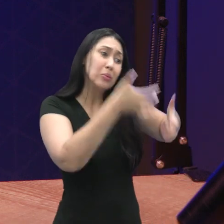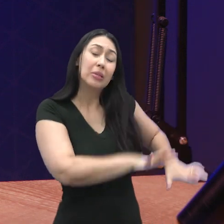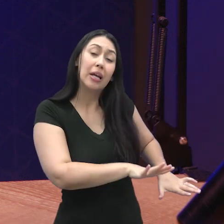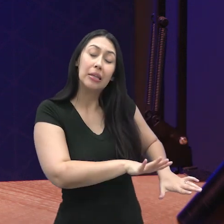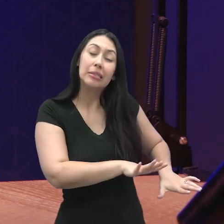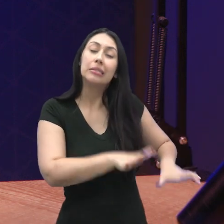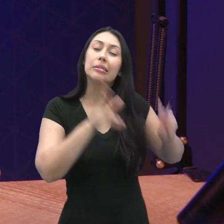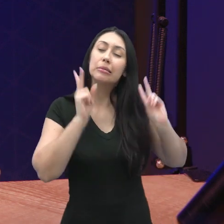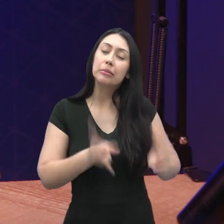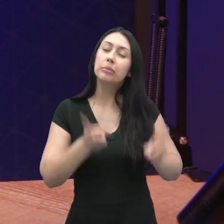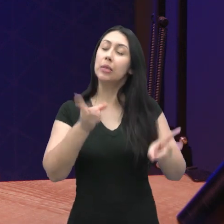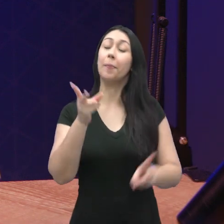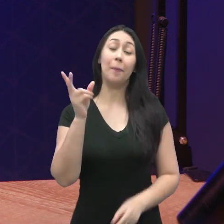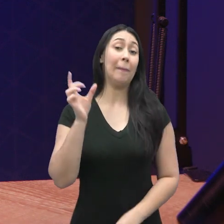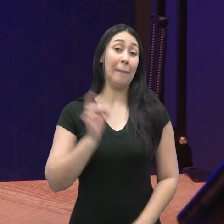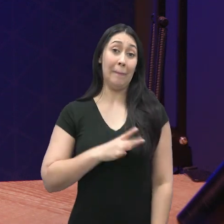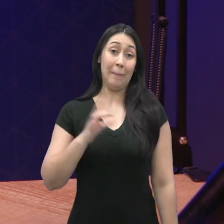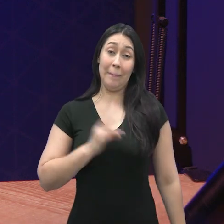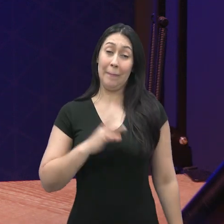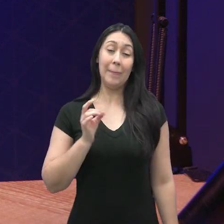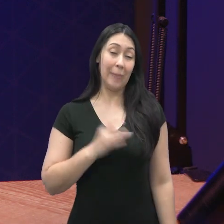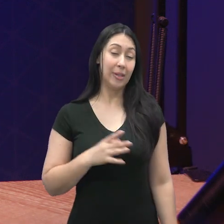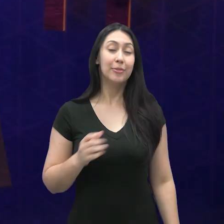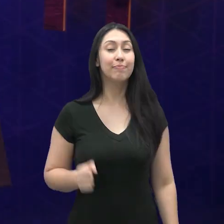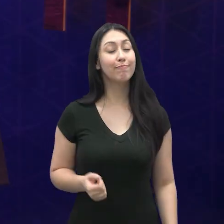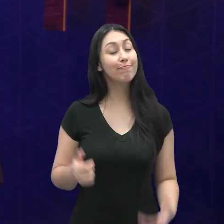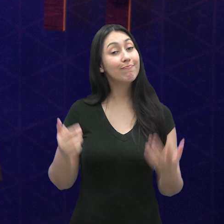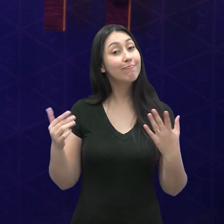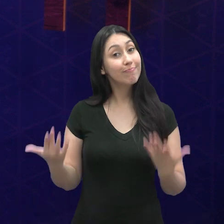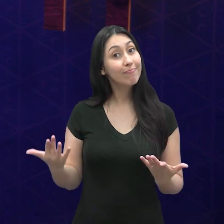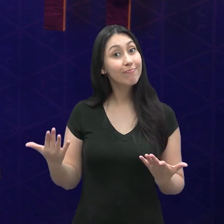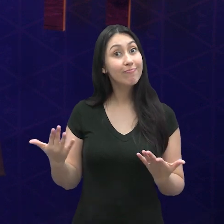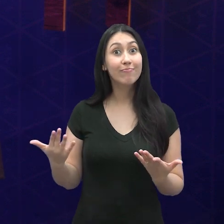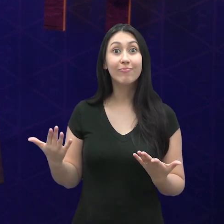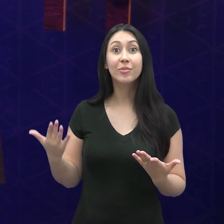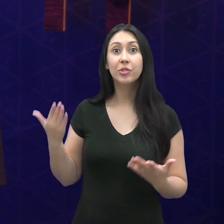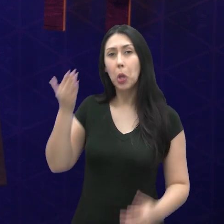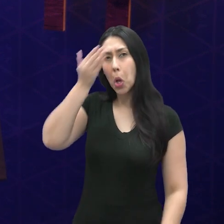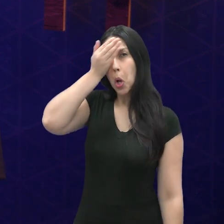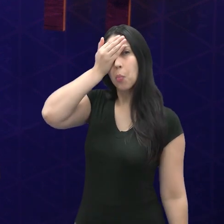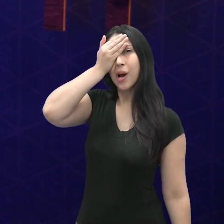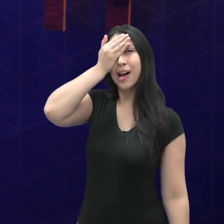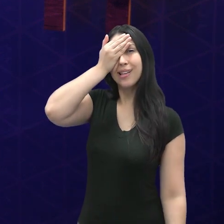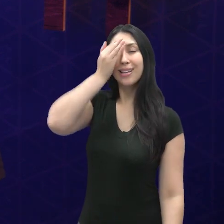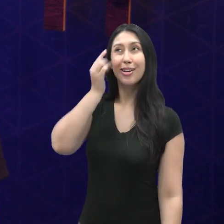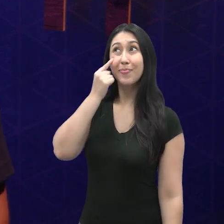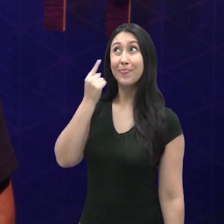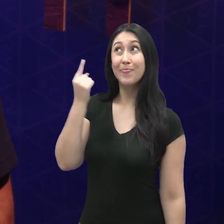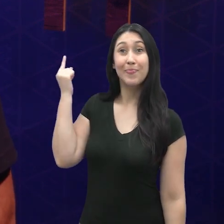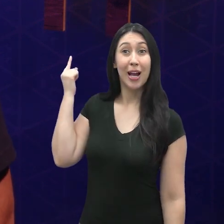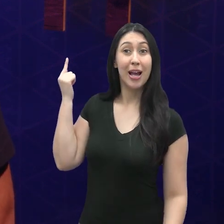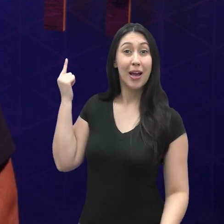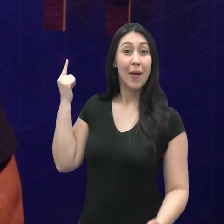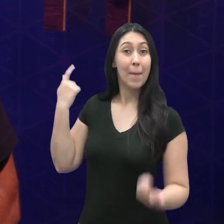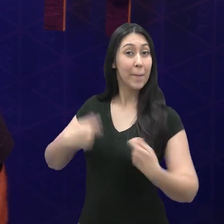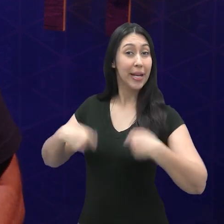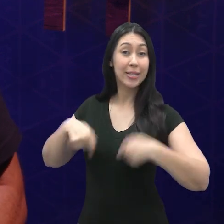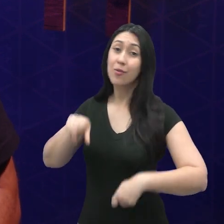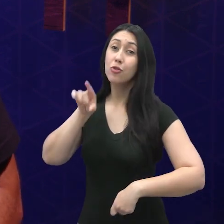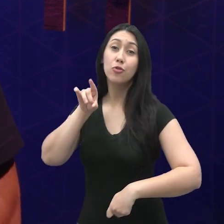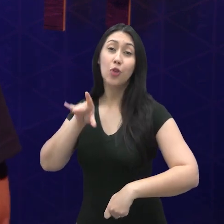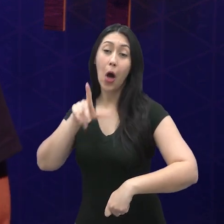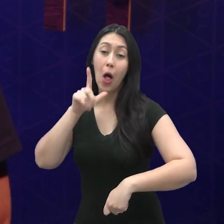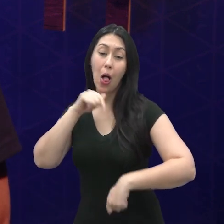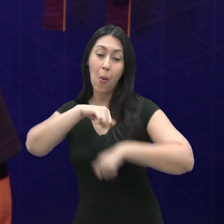século após século, continuam a assombrar a humanidade. Pois é, enquanto o capitão Jack Sparrow só precisava entrar na fonte